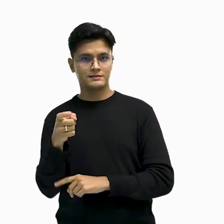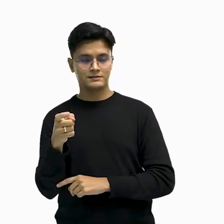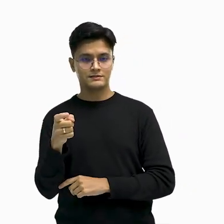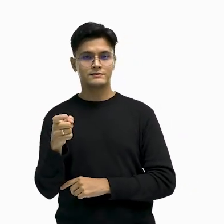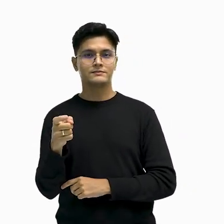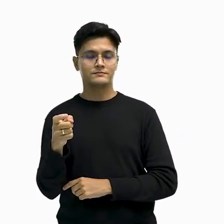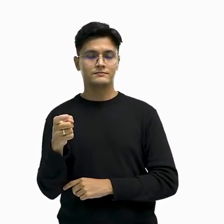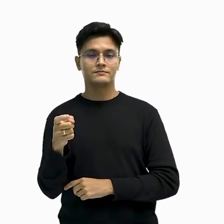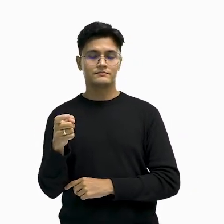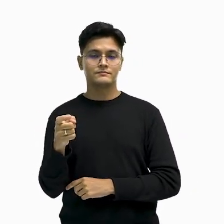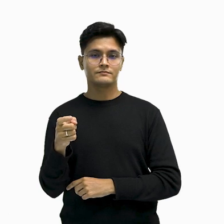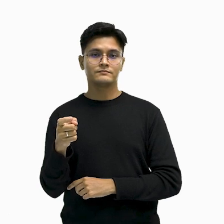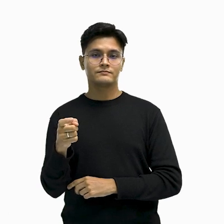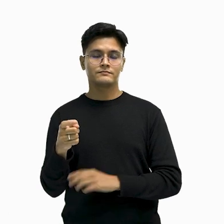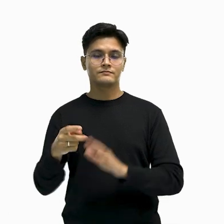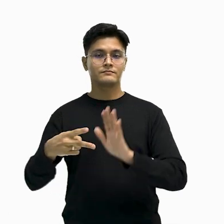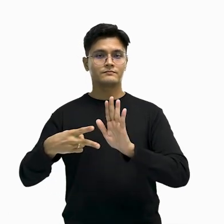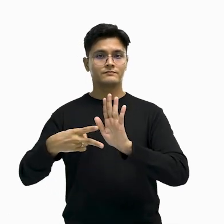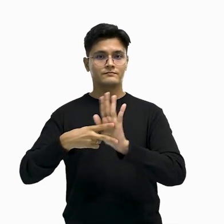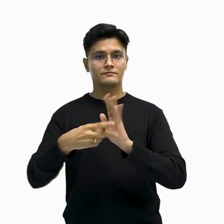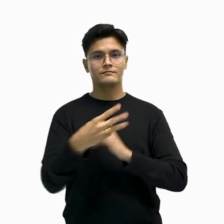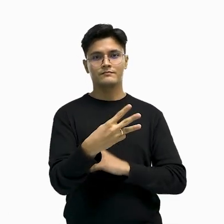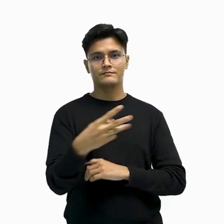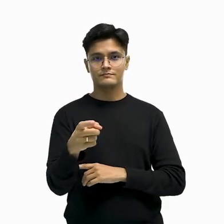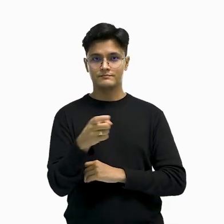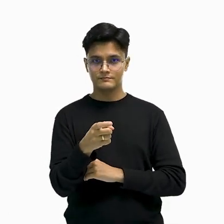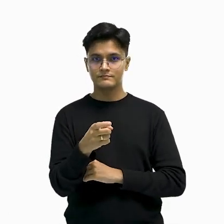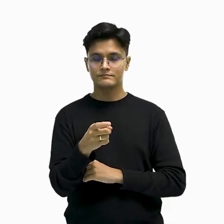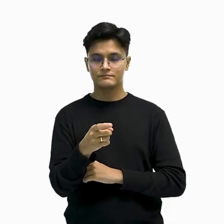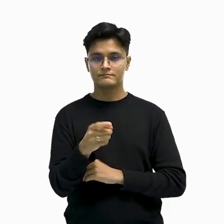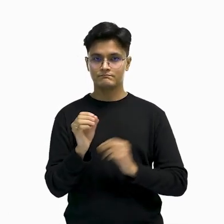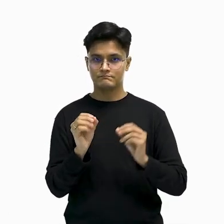x. Isso aqui é igual a 3x, né?